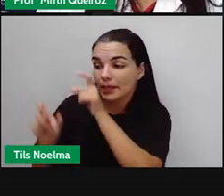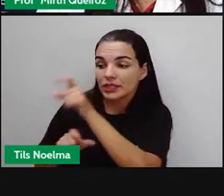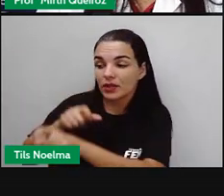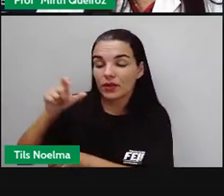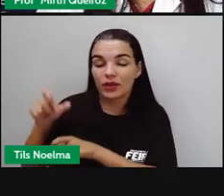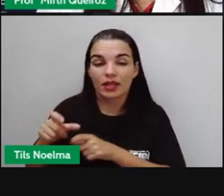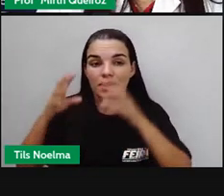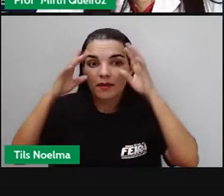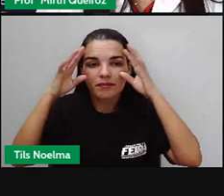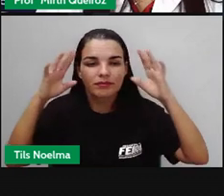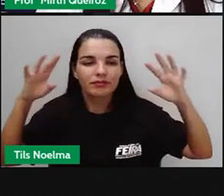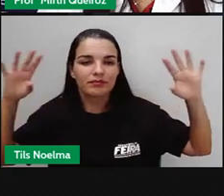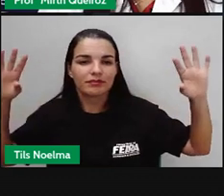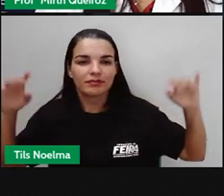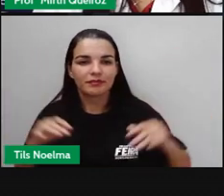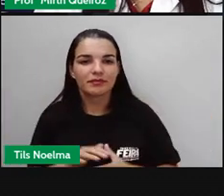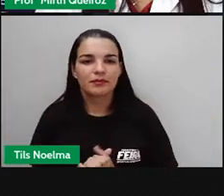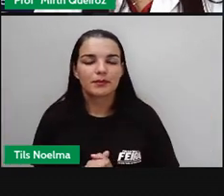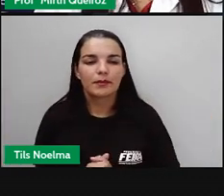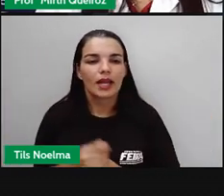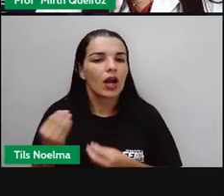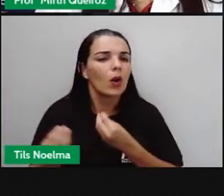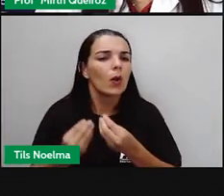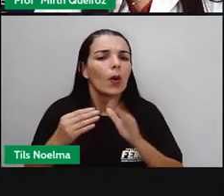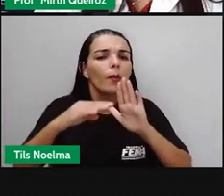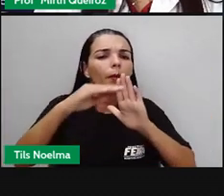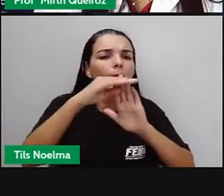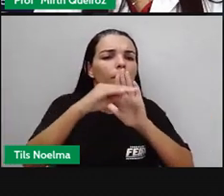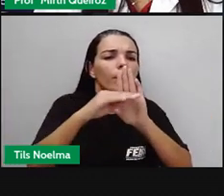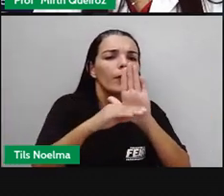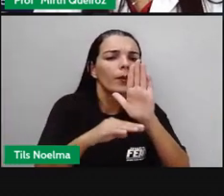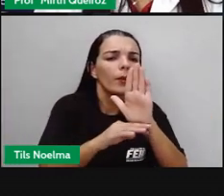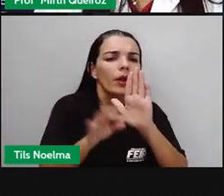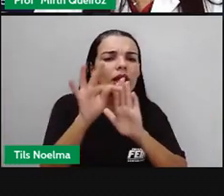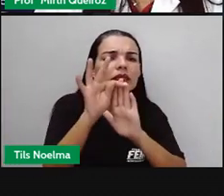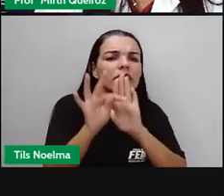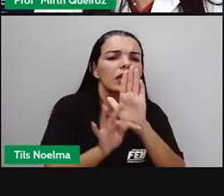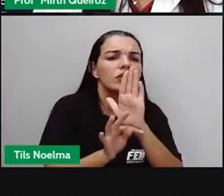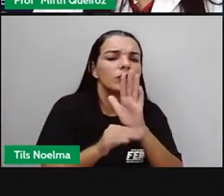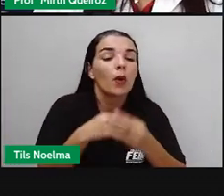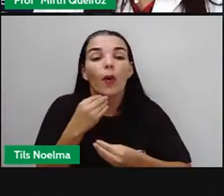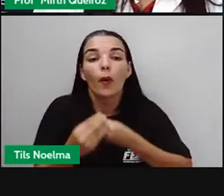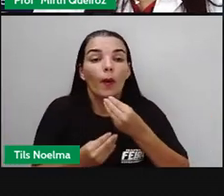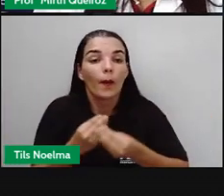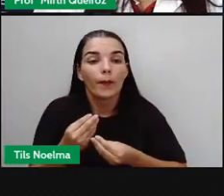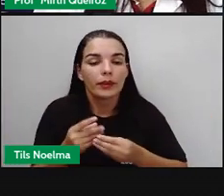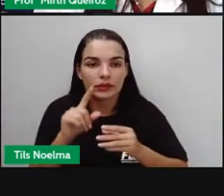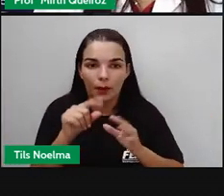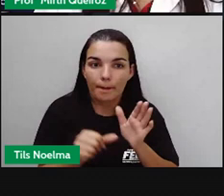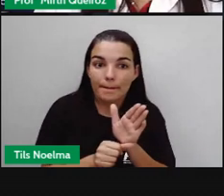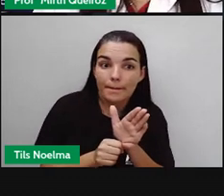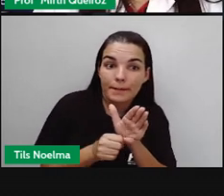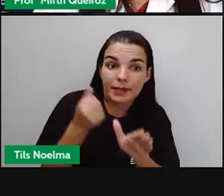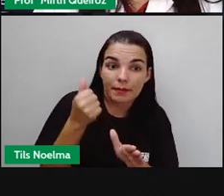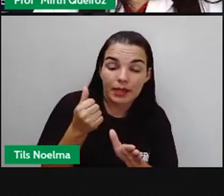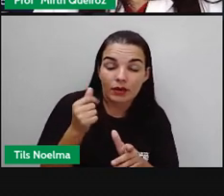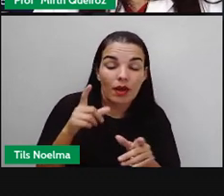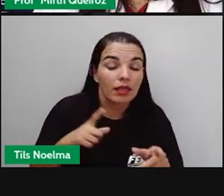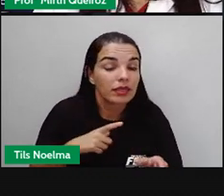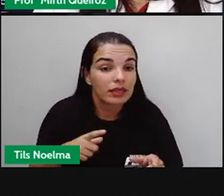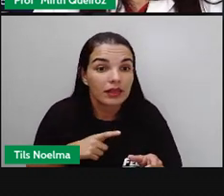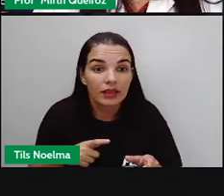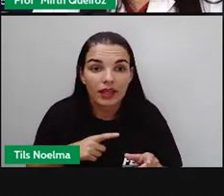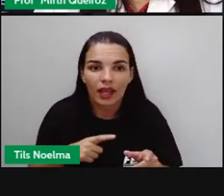acontecimentos fantasiosos. A estrutura do conto de fada, então, será como? A introdução, todo texto